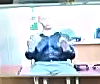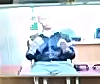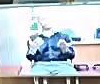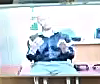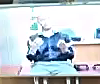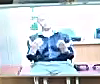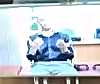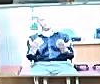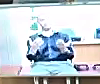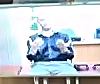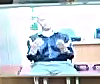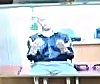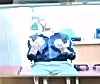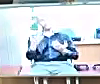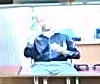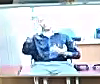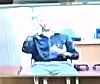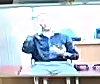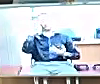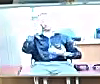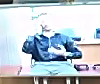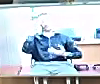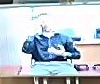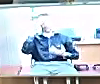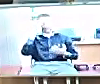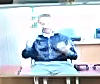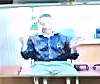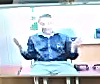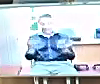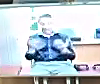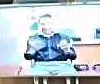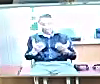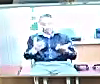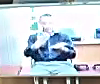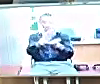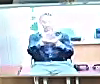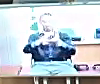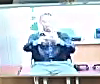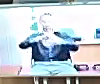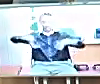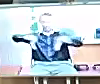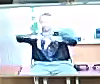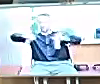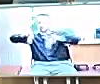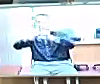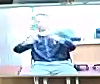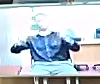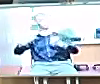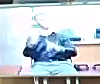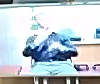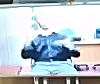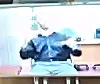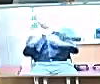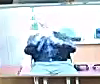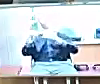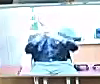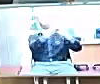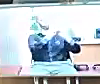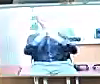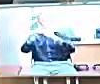é não é não é não é o nosso momento de dividir nossos momentos o mar é isso muito obrigado